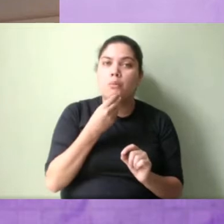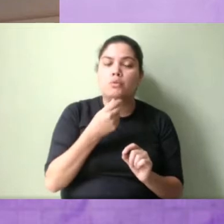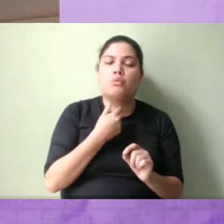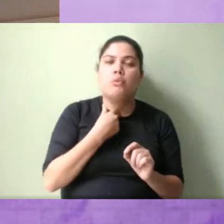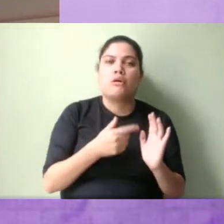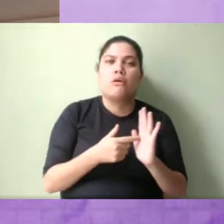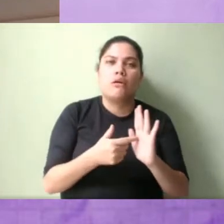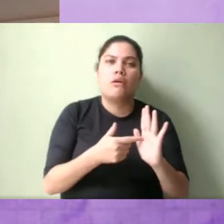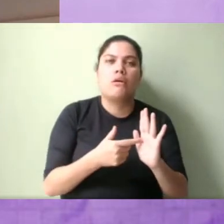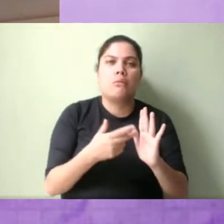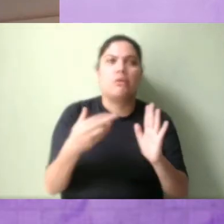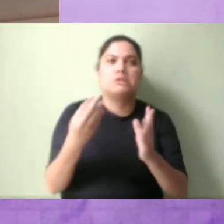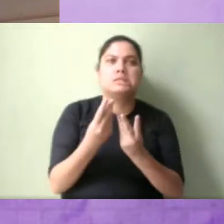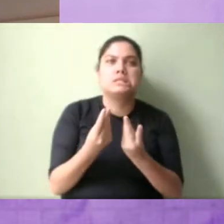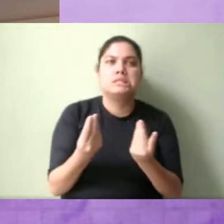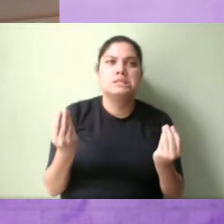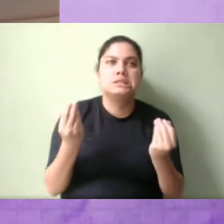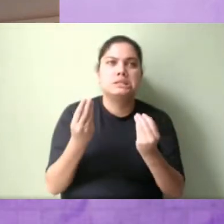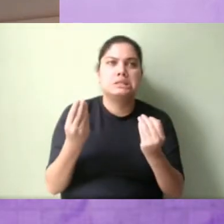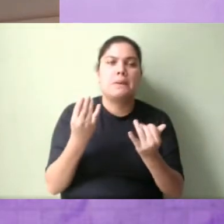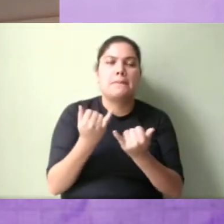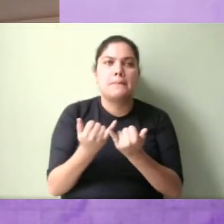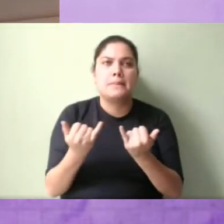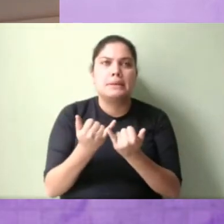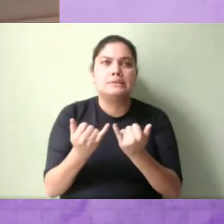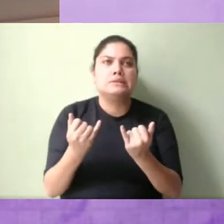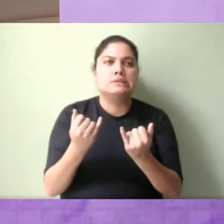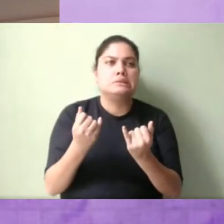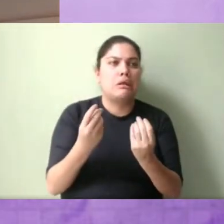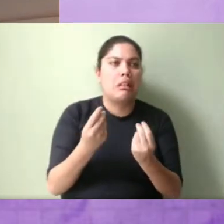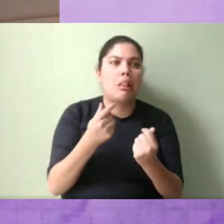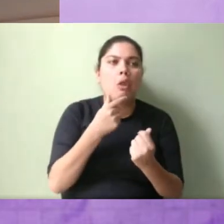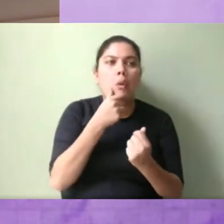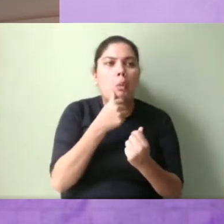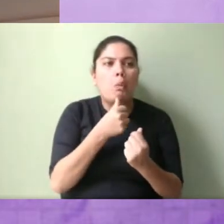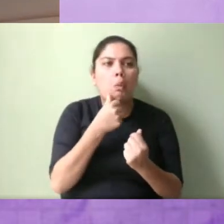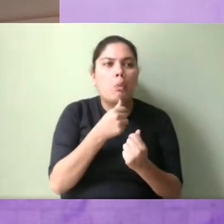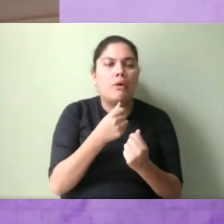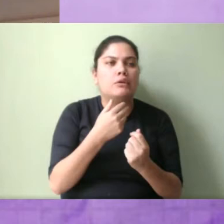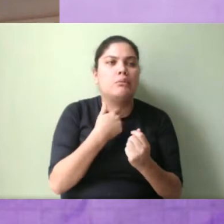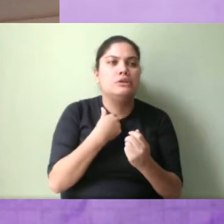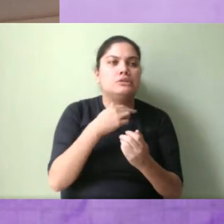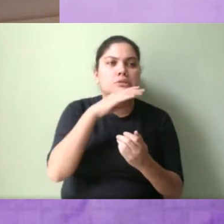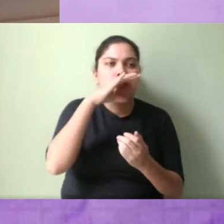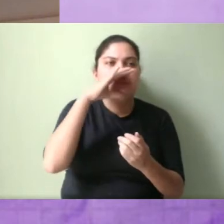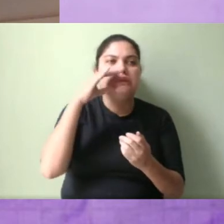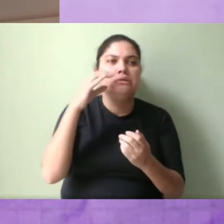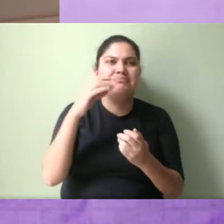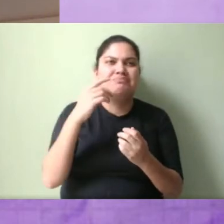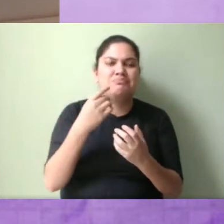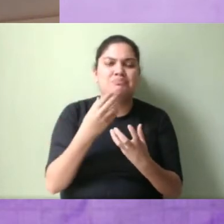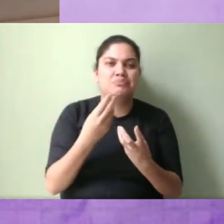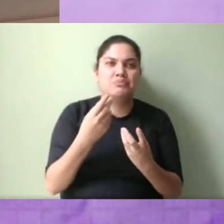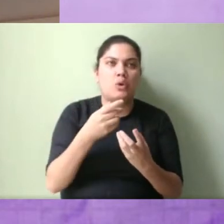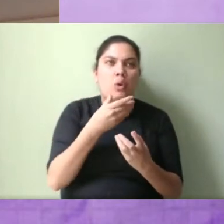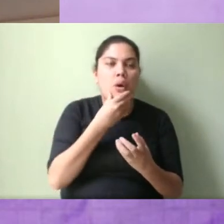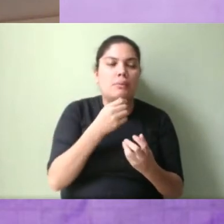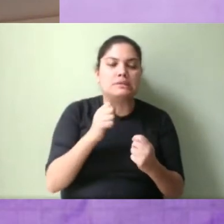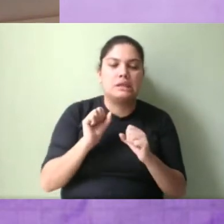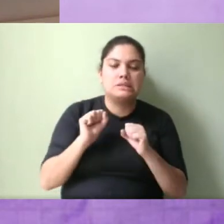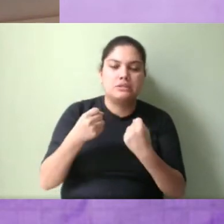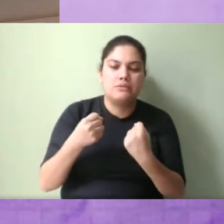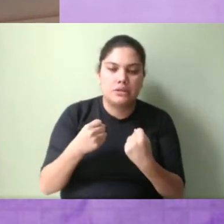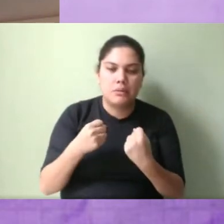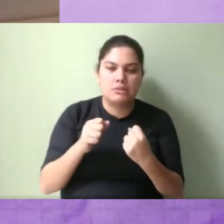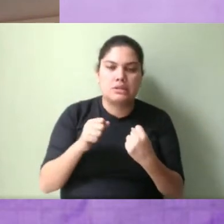porque ninguém fala disso abertamente, mas é o que a gente concordou, que os meninos não podem ser expostos a coisas muito sensíveis, muito